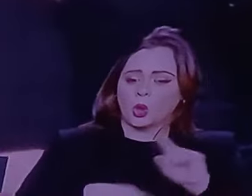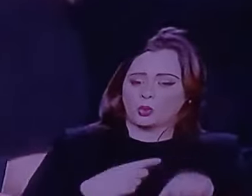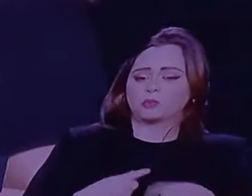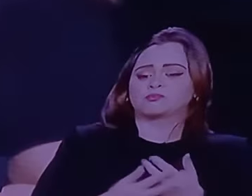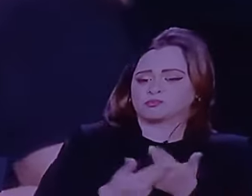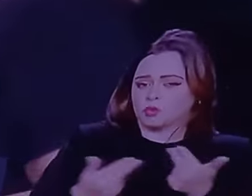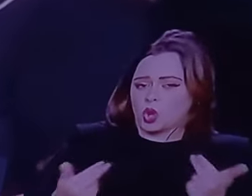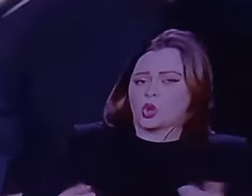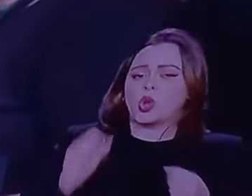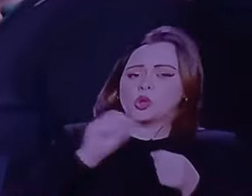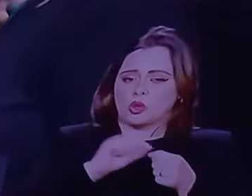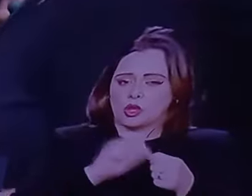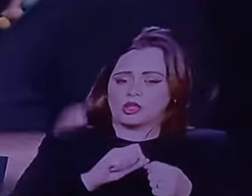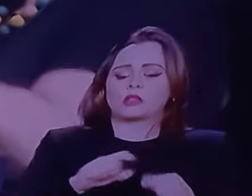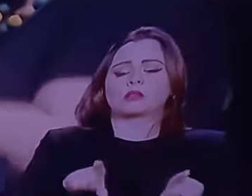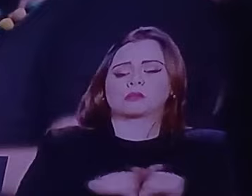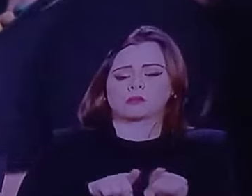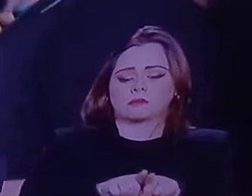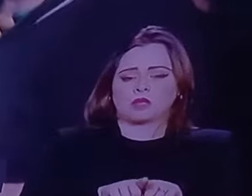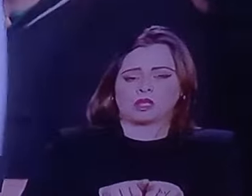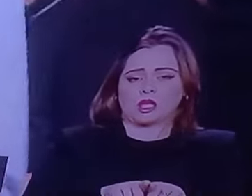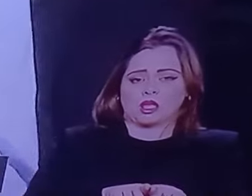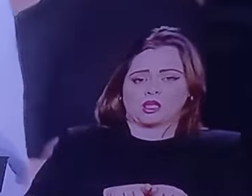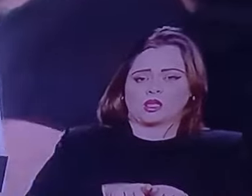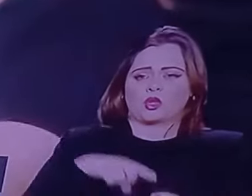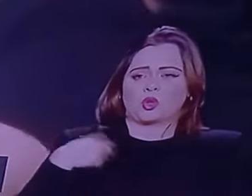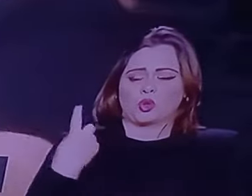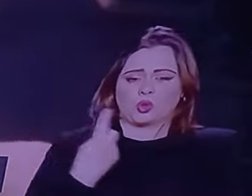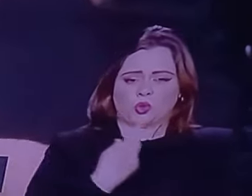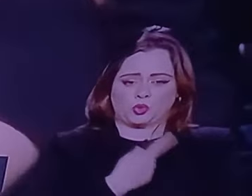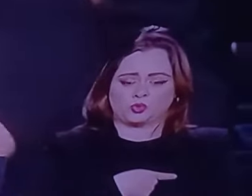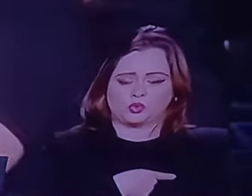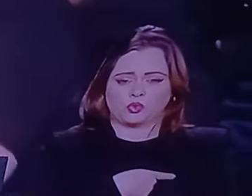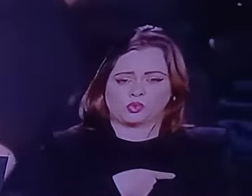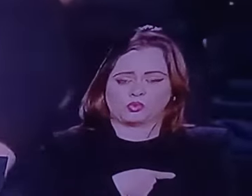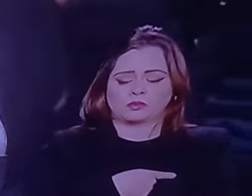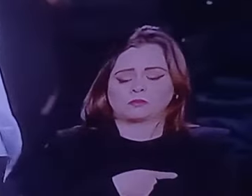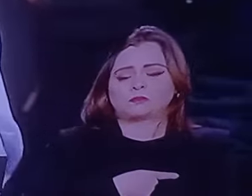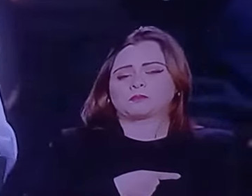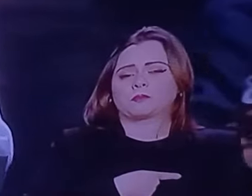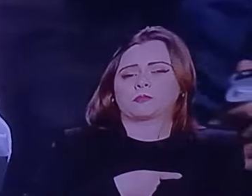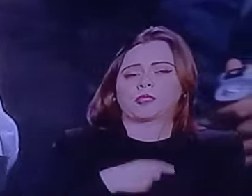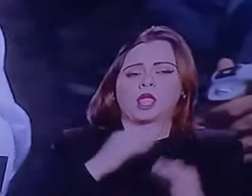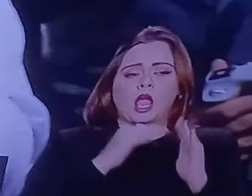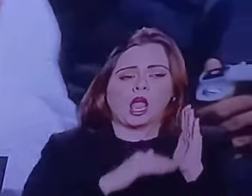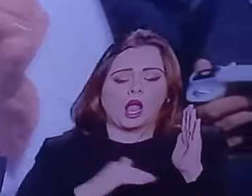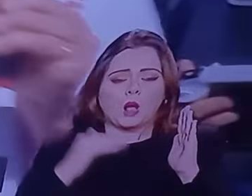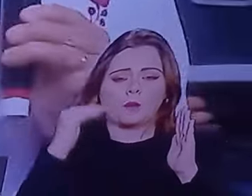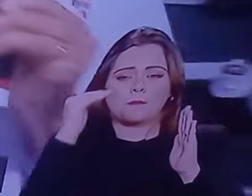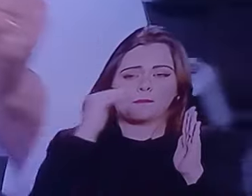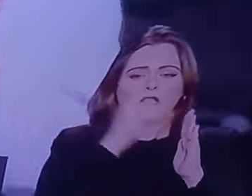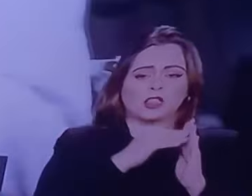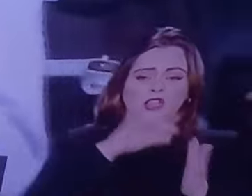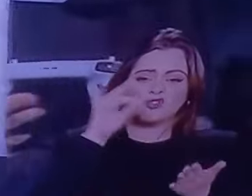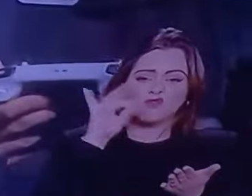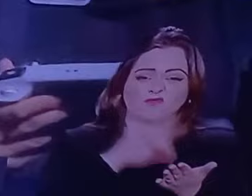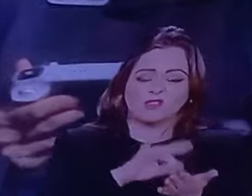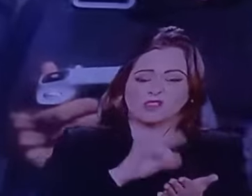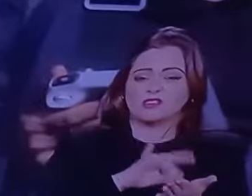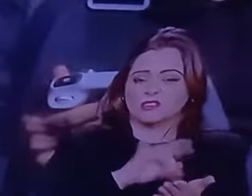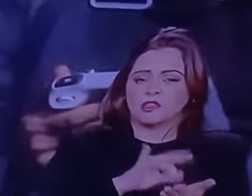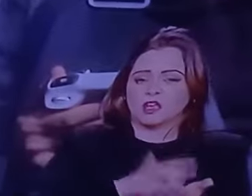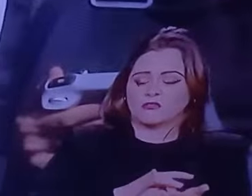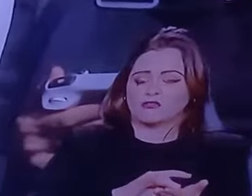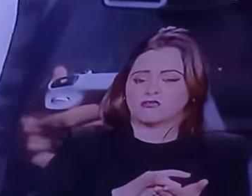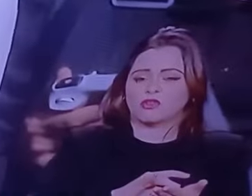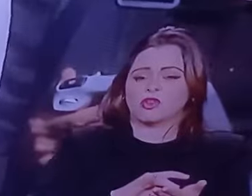fizemos, nós instituímos outra vez o aumento real do salário